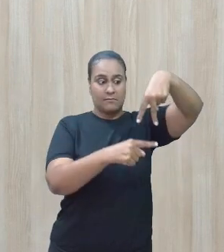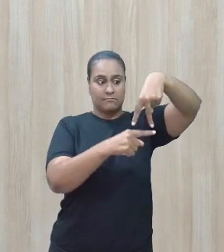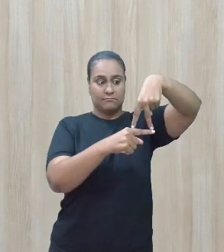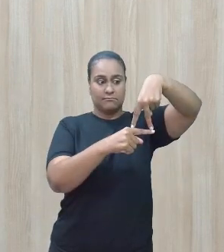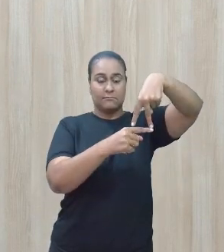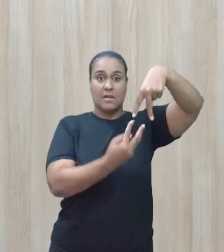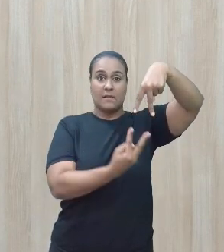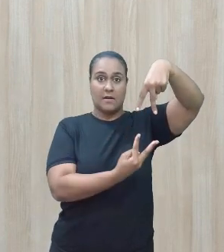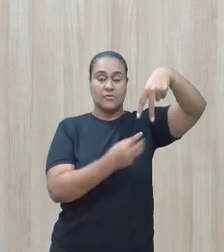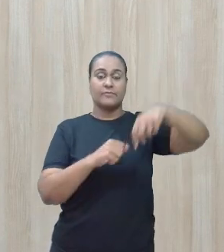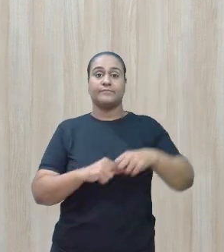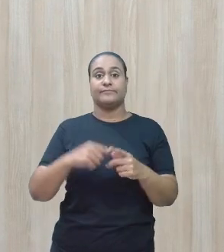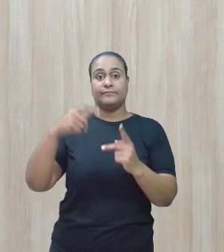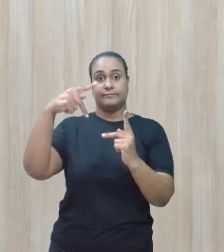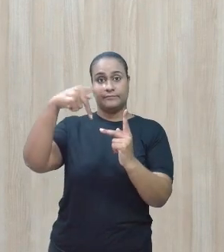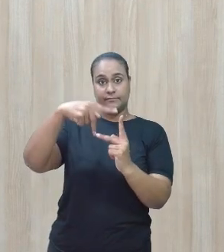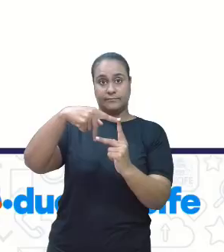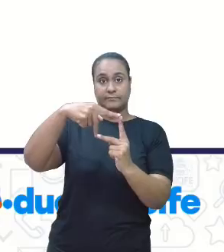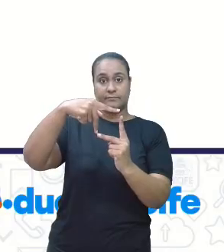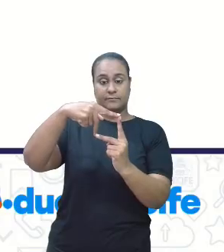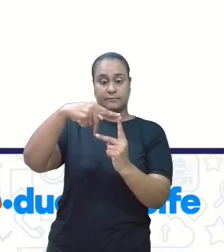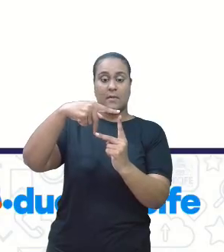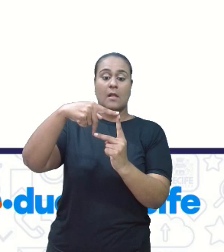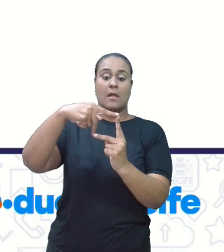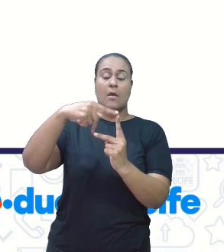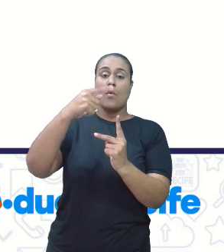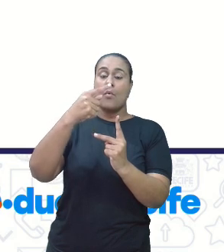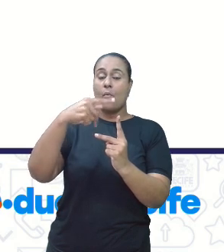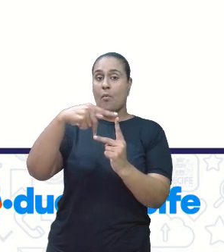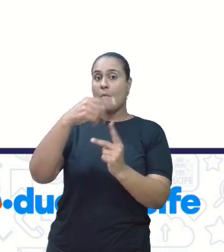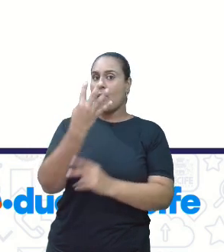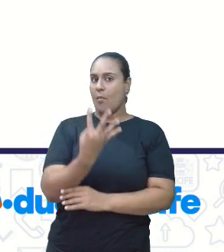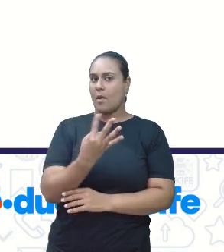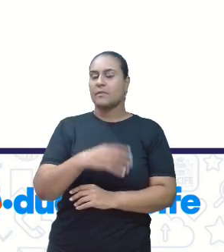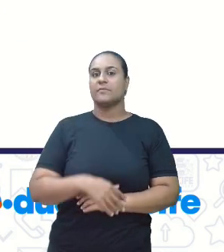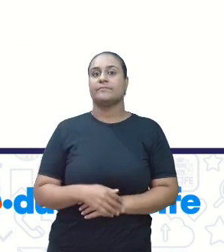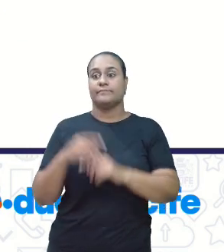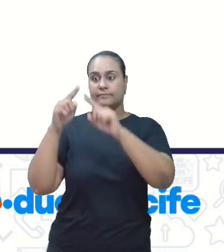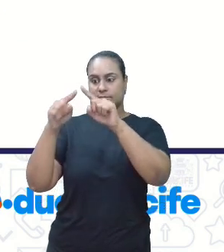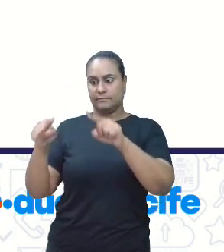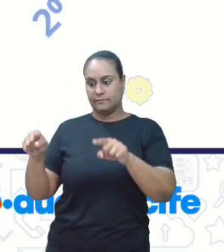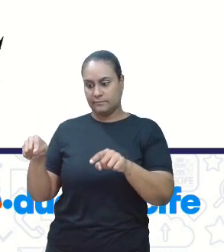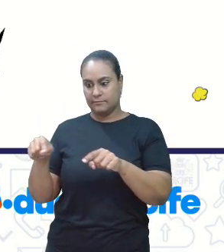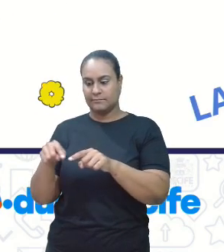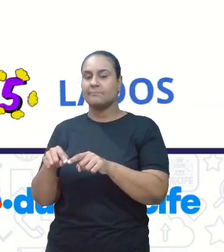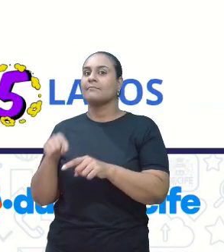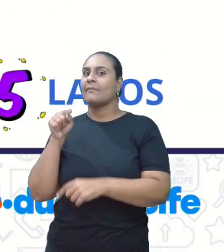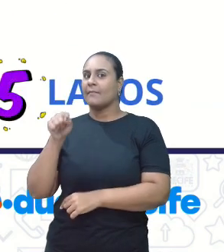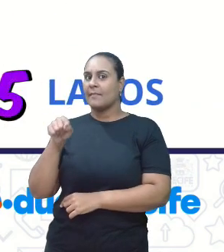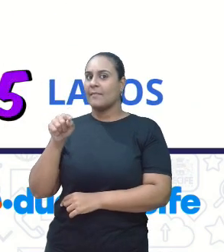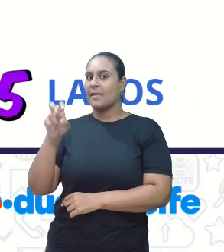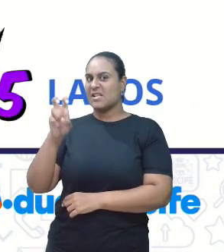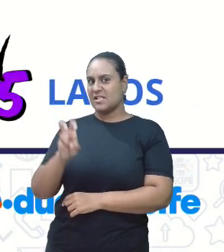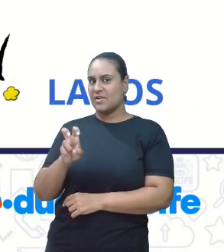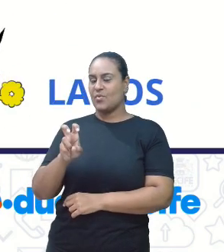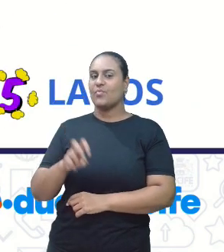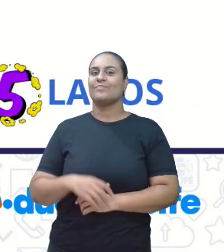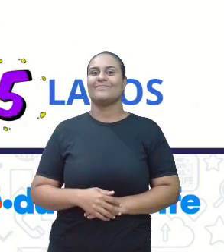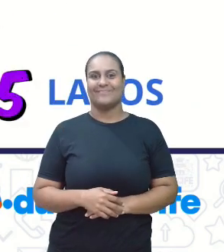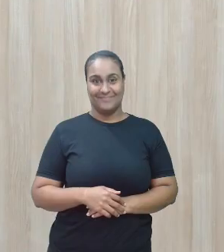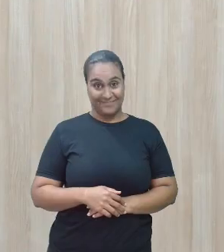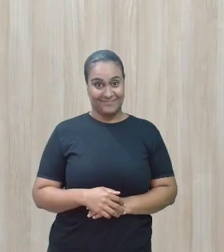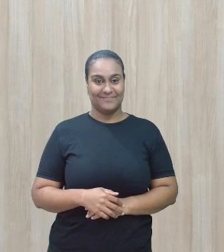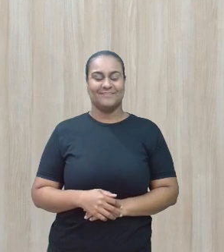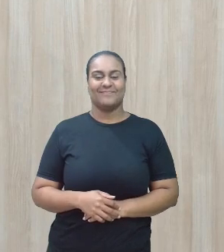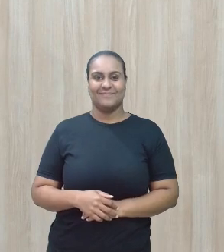lados, a segunda figura ela é constituída de 4 lados e a terceira figura é constituída de 5